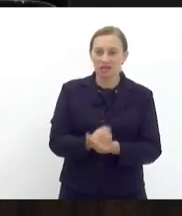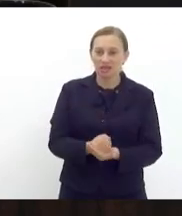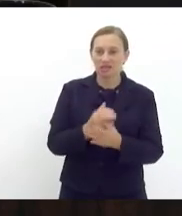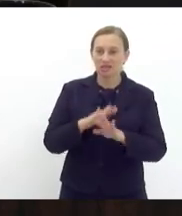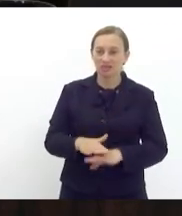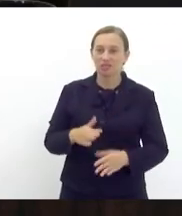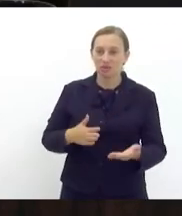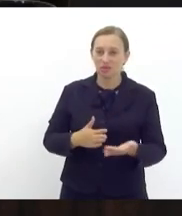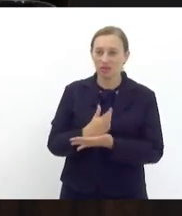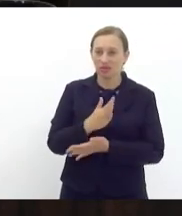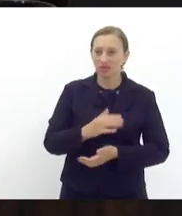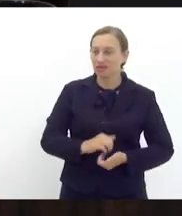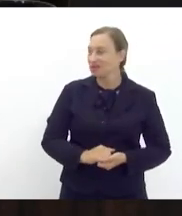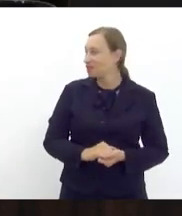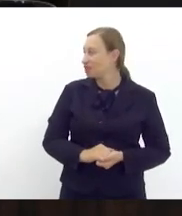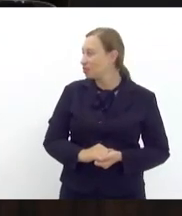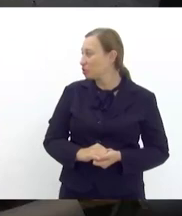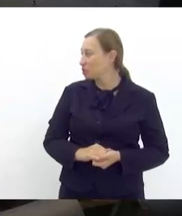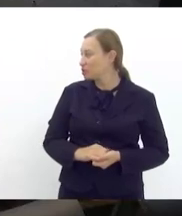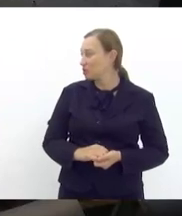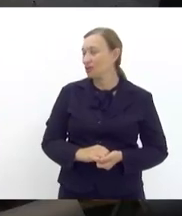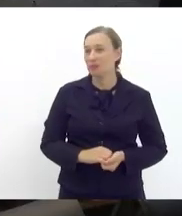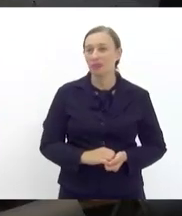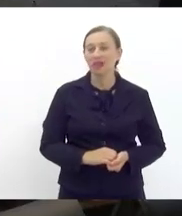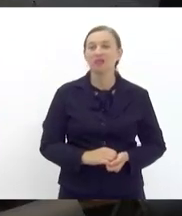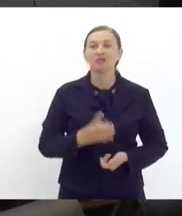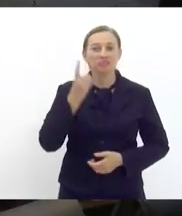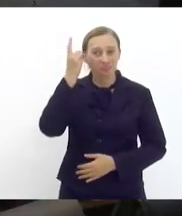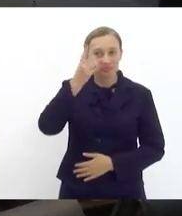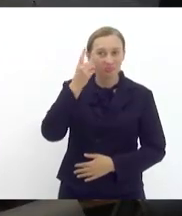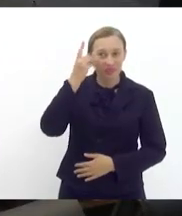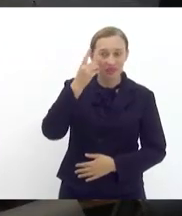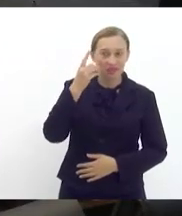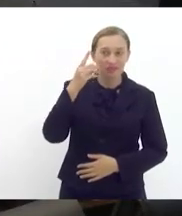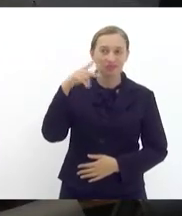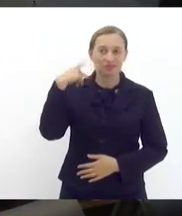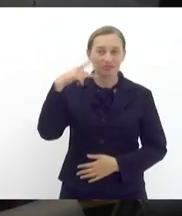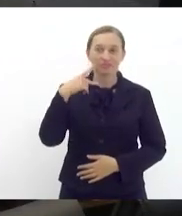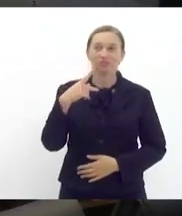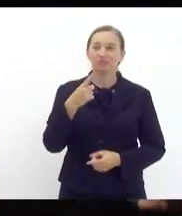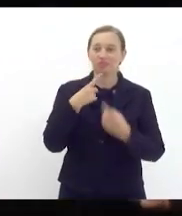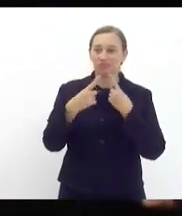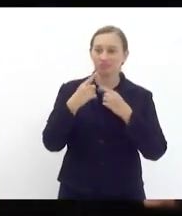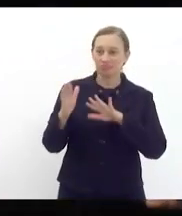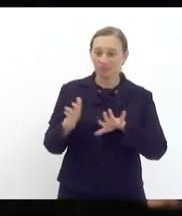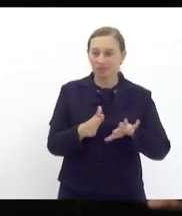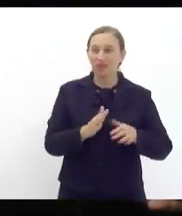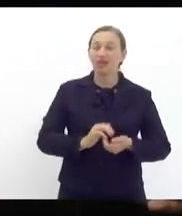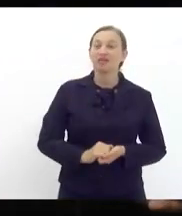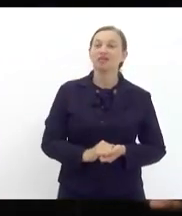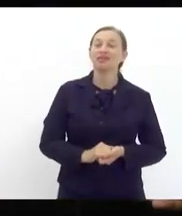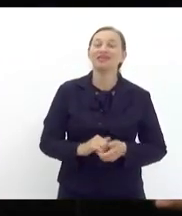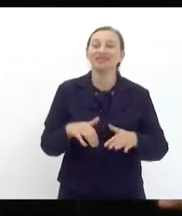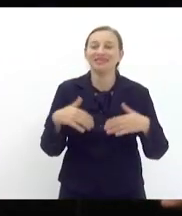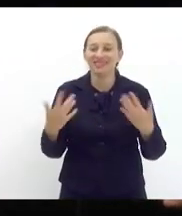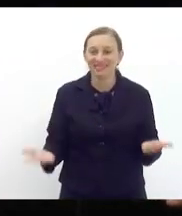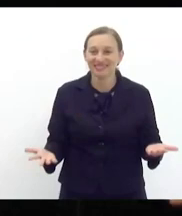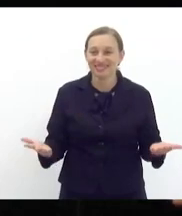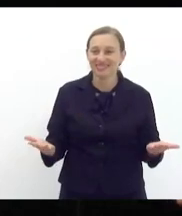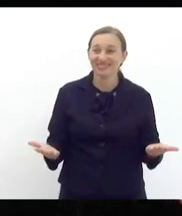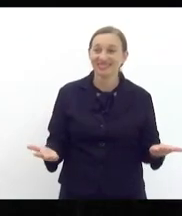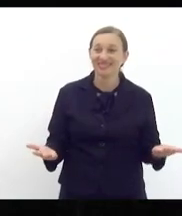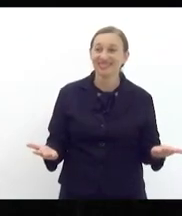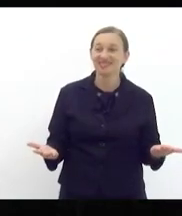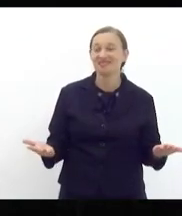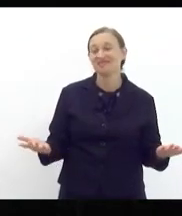aprovado deputada Verônica pode continuar o discurso de vossa excelência gratiluz então é uma